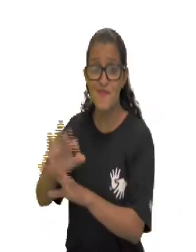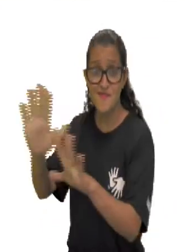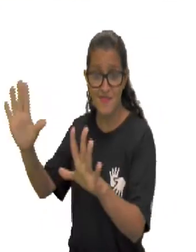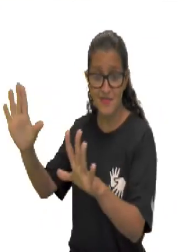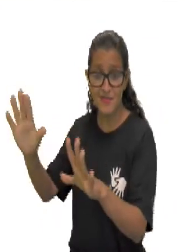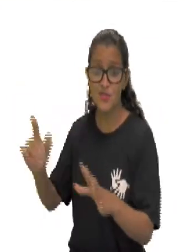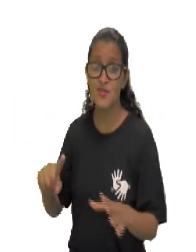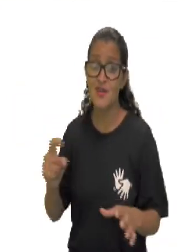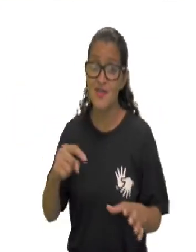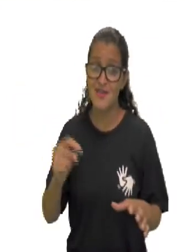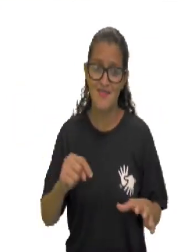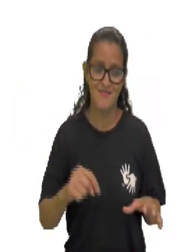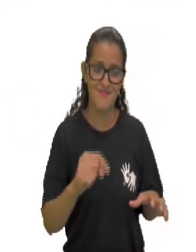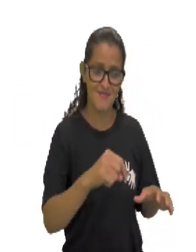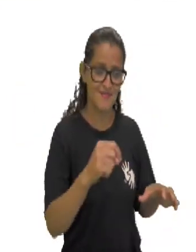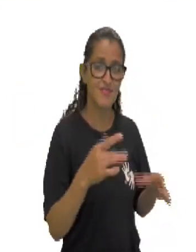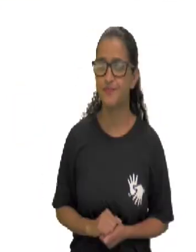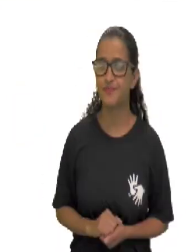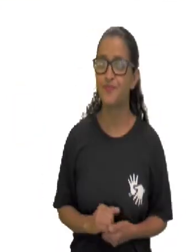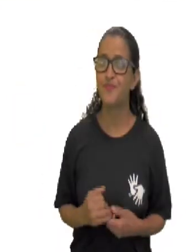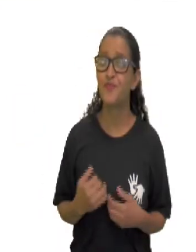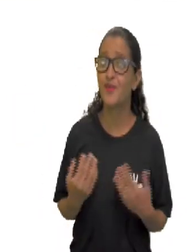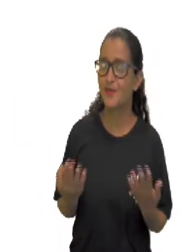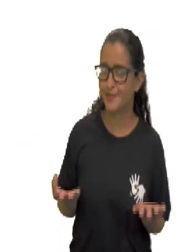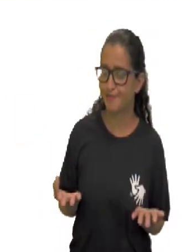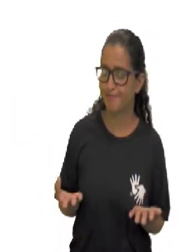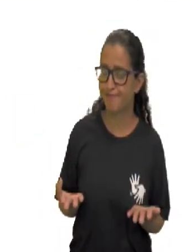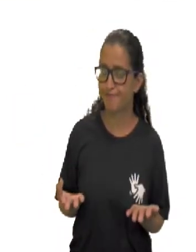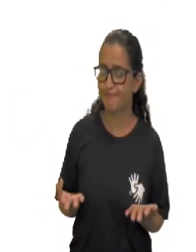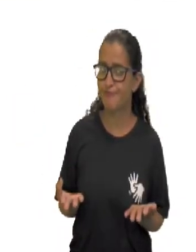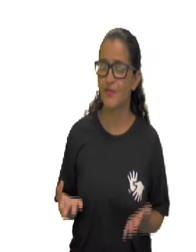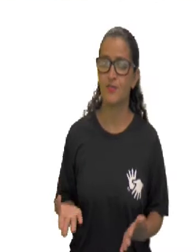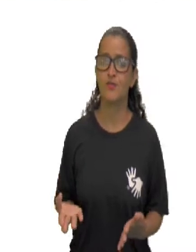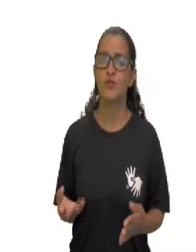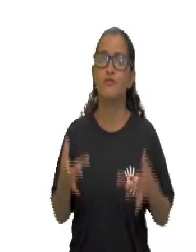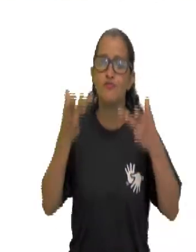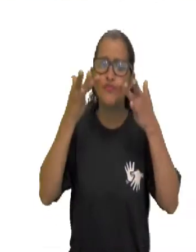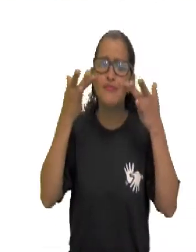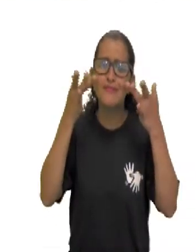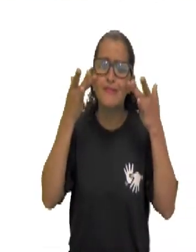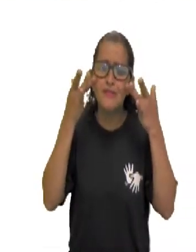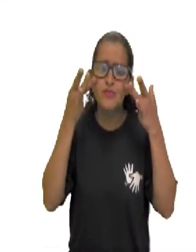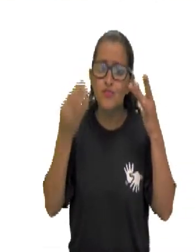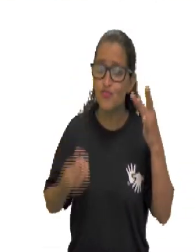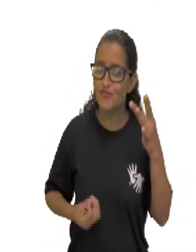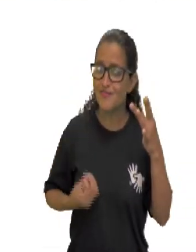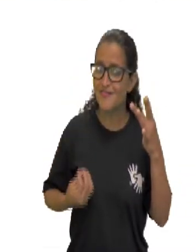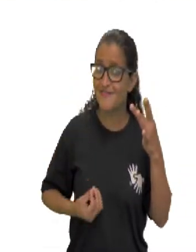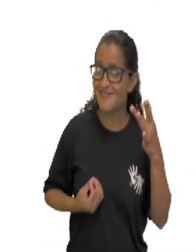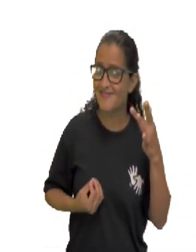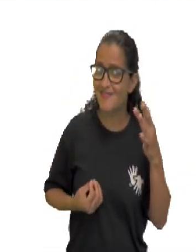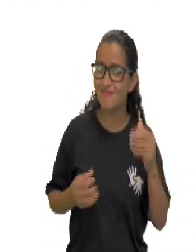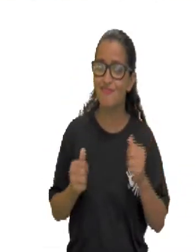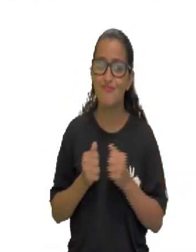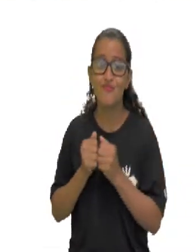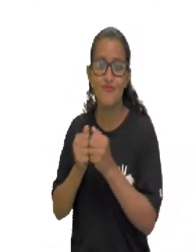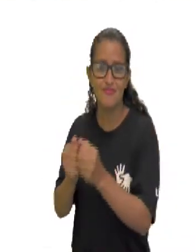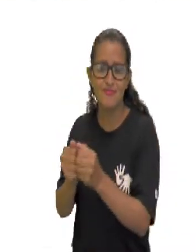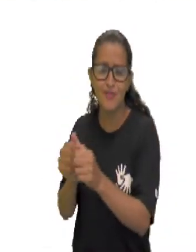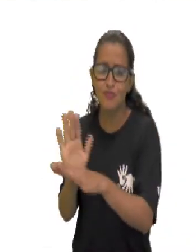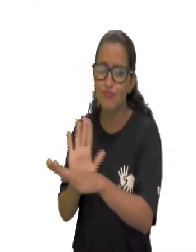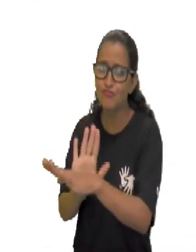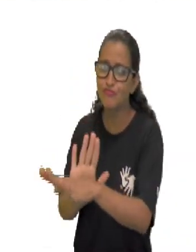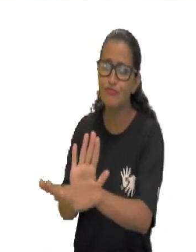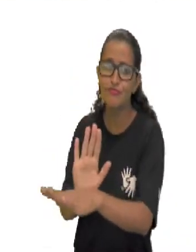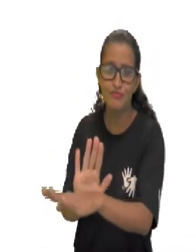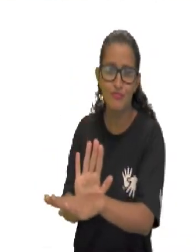estamos inseridos, tá, gente? Olha, a função do teatro na nossa vida é muito bacana. Ela nos